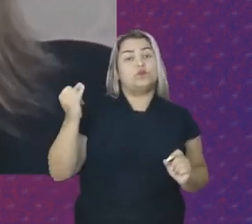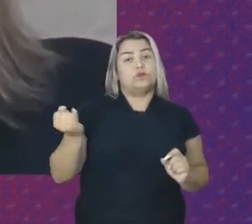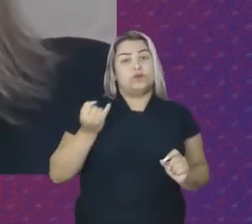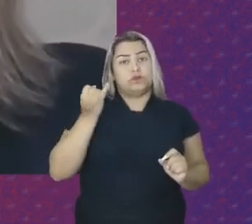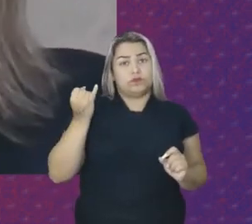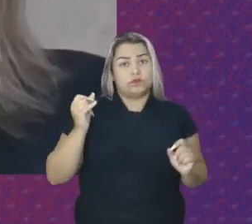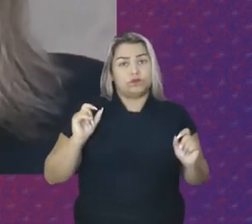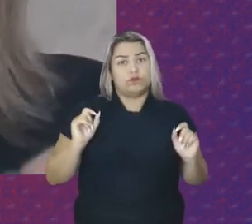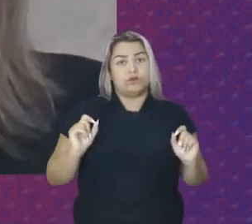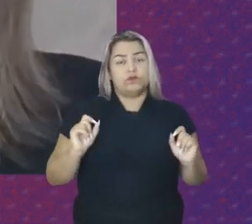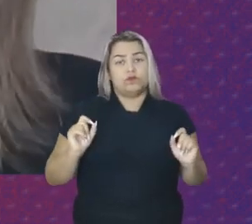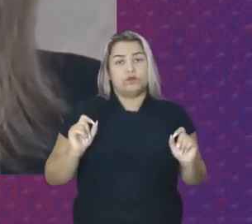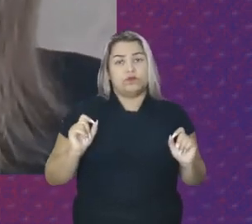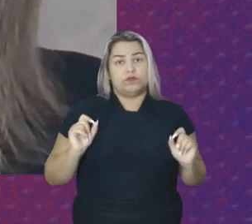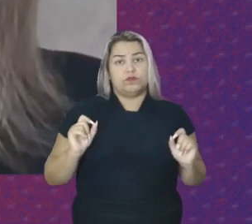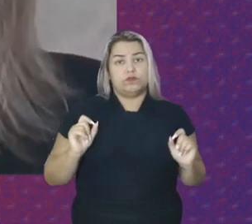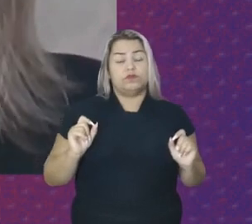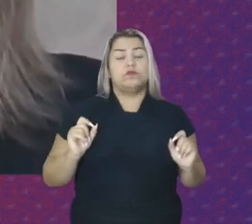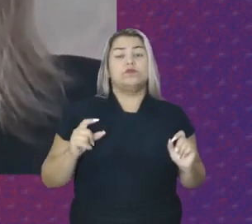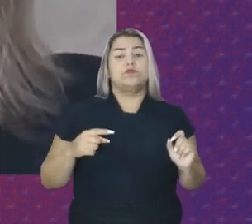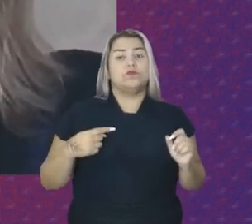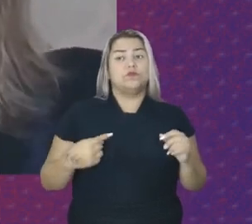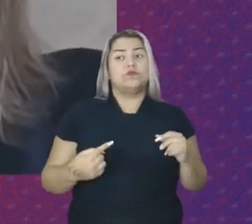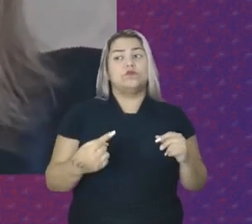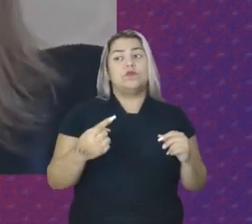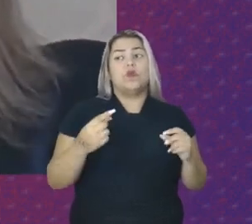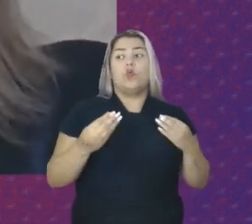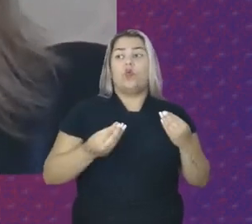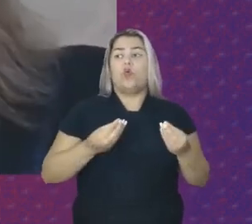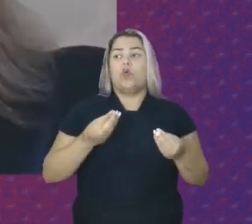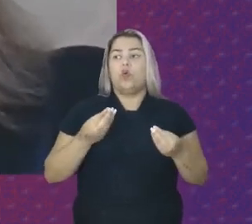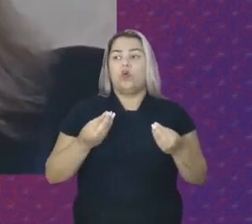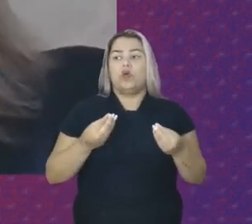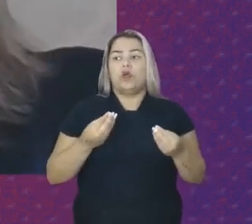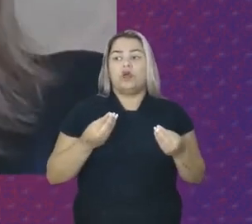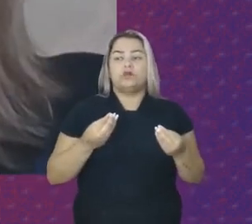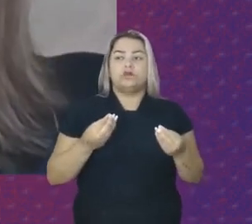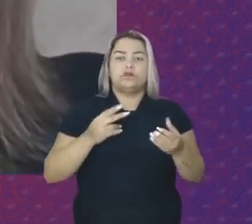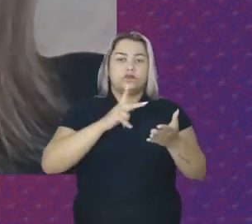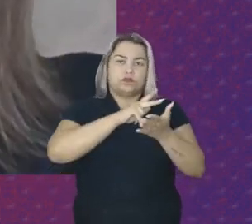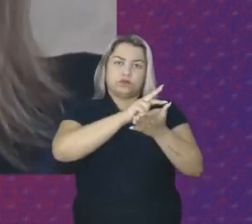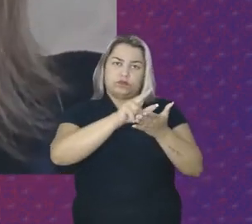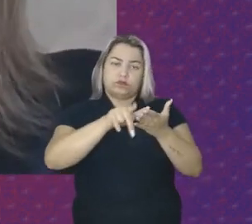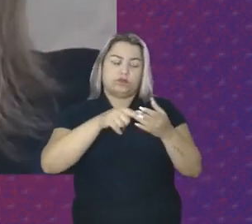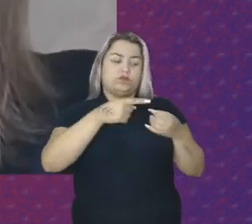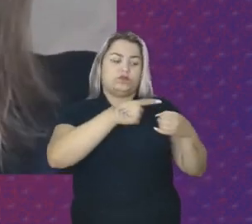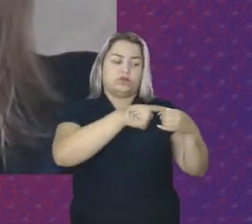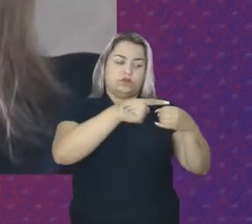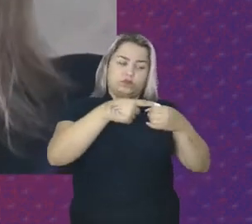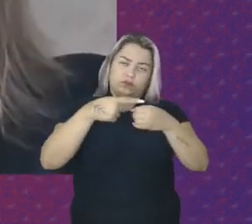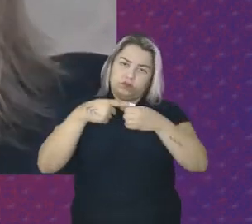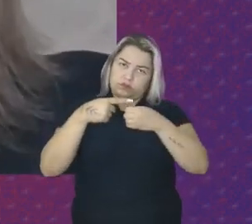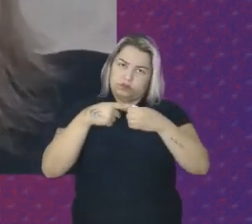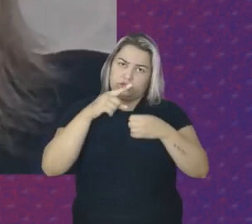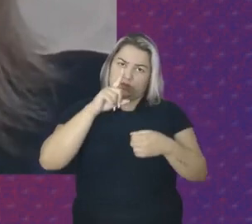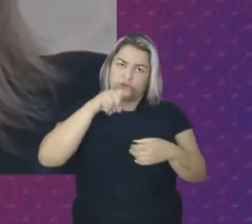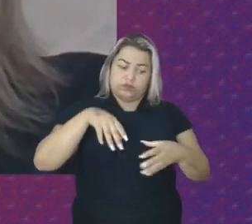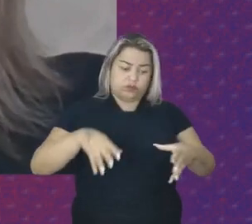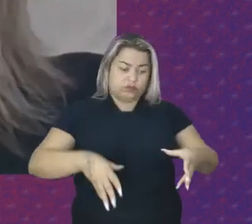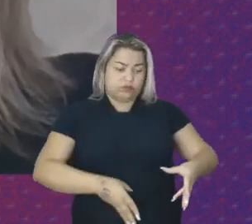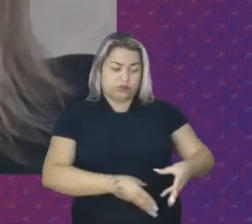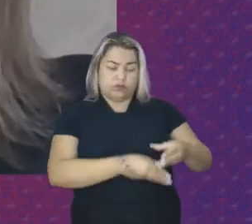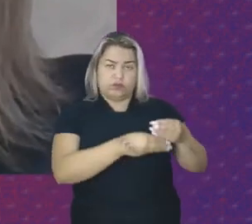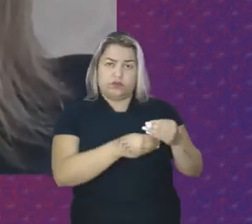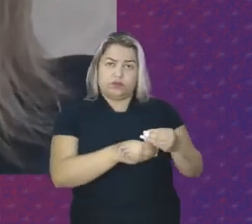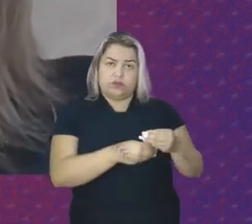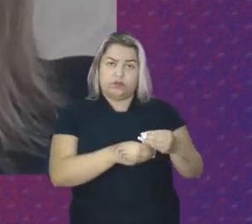importante. E, a partir daí, começou-se a, em diversas cidades, serem implantadas